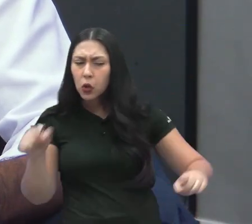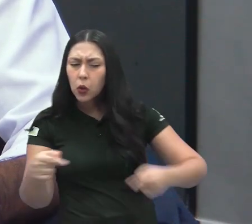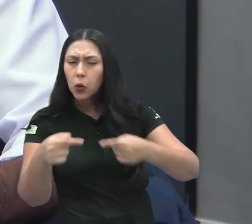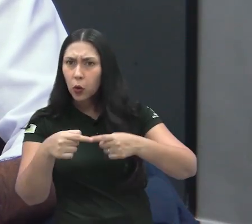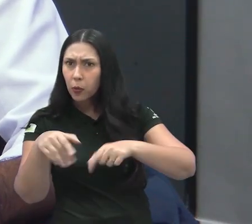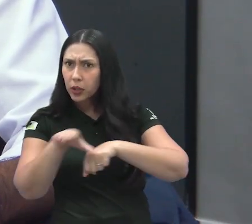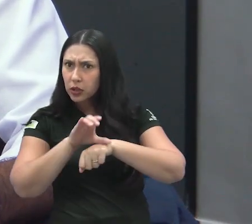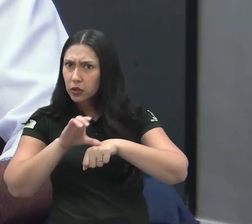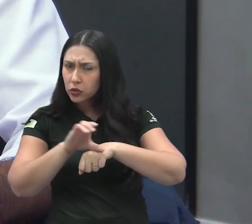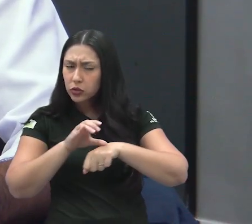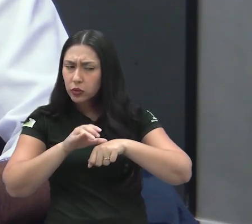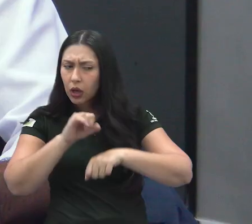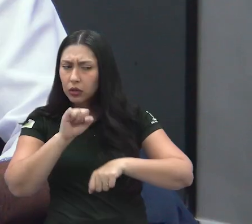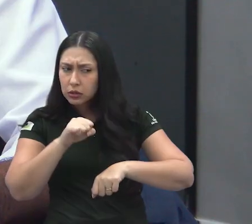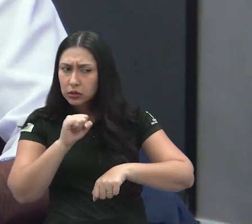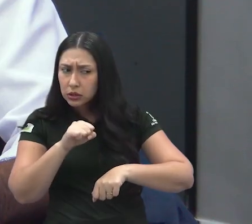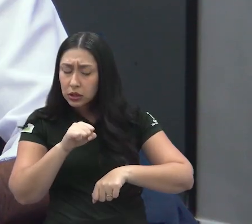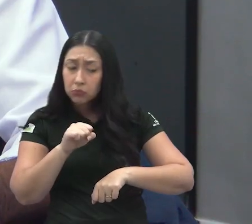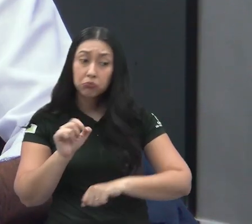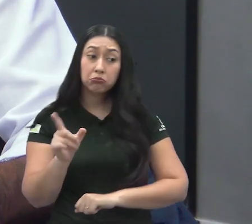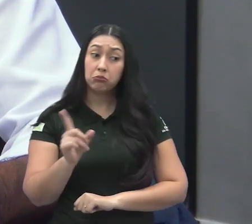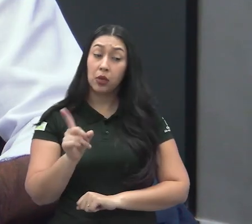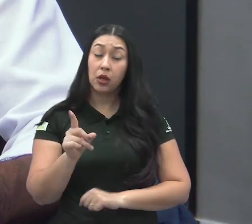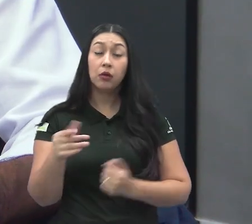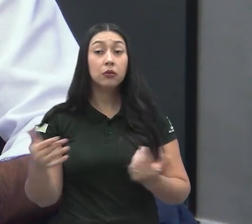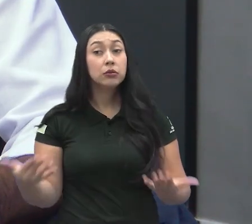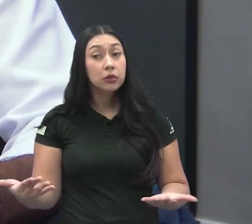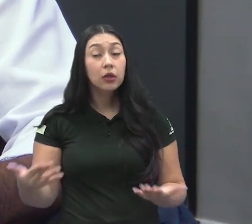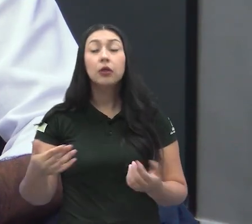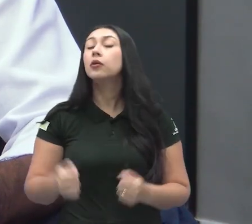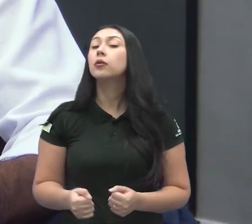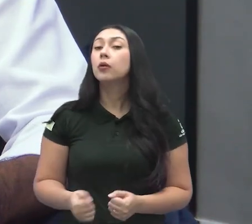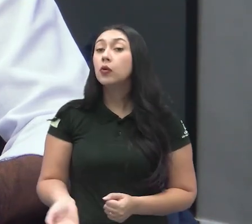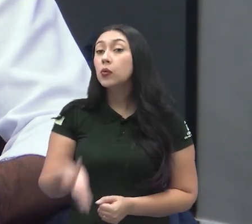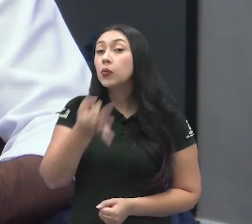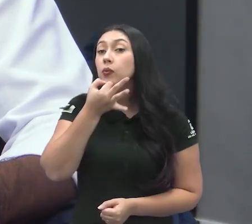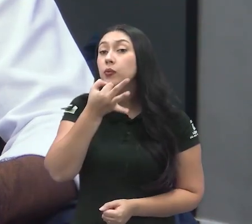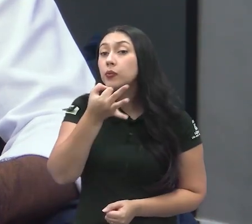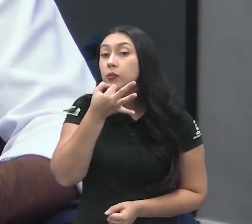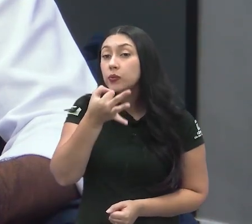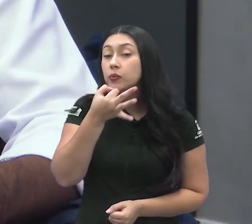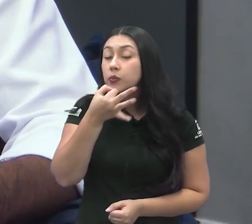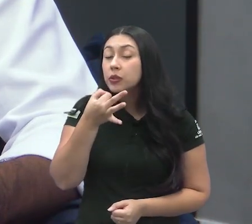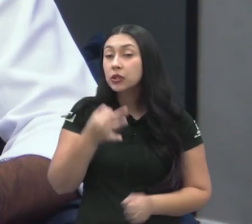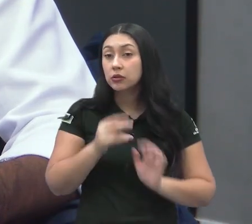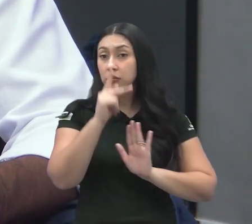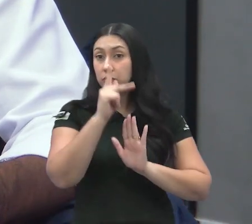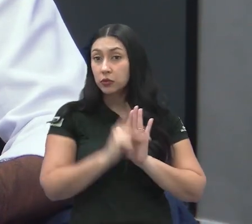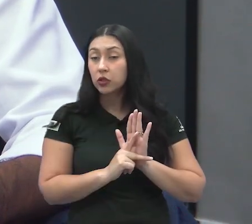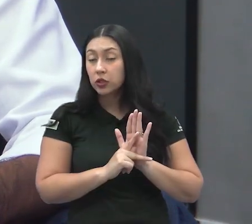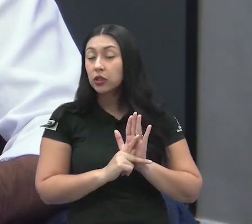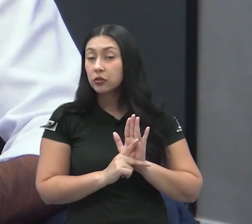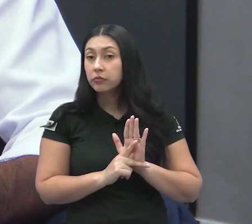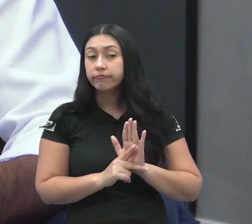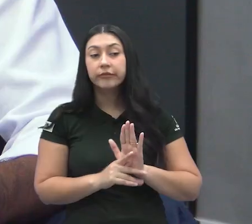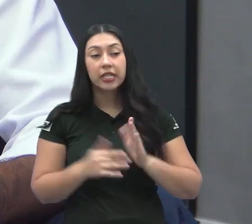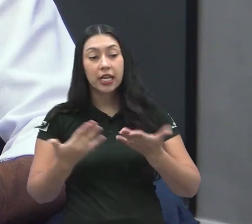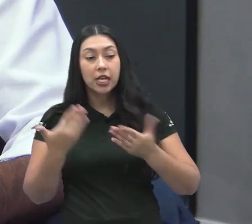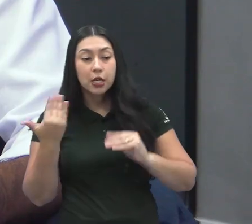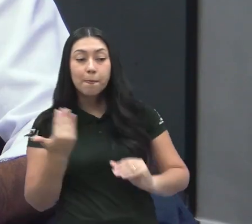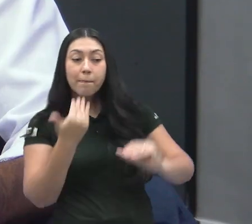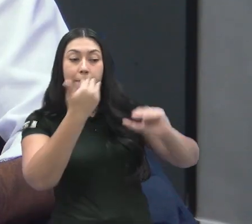não é constitucional, né? E aí ela opina sobre o projeto, né? E encaminha